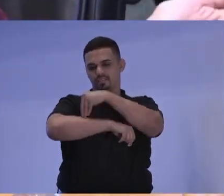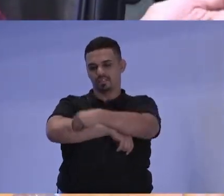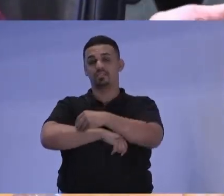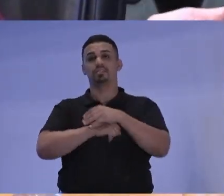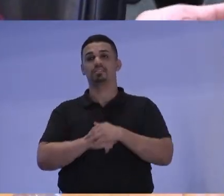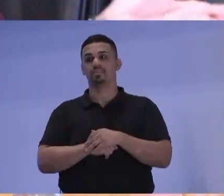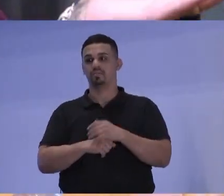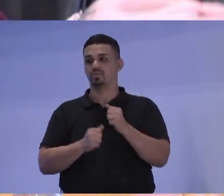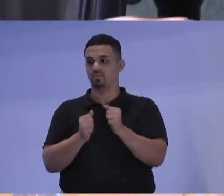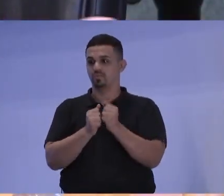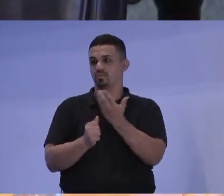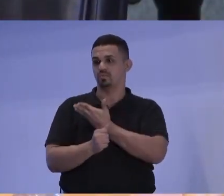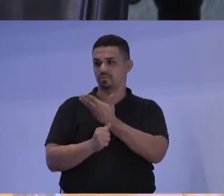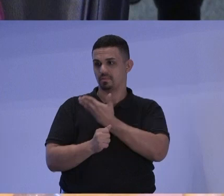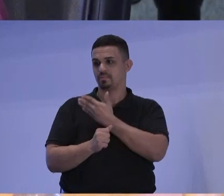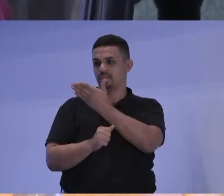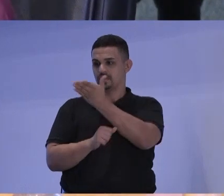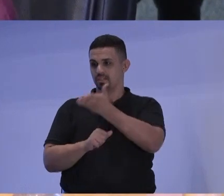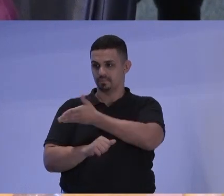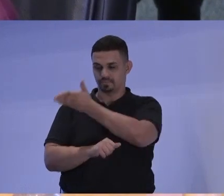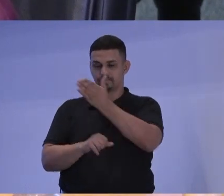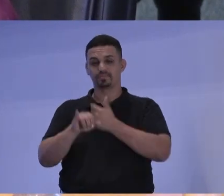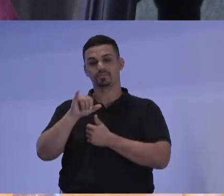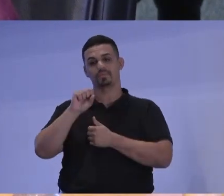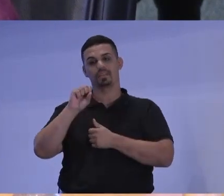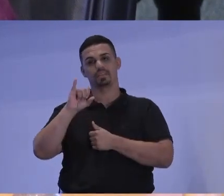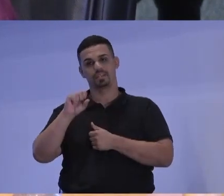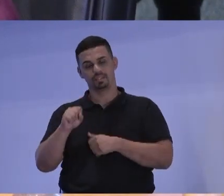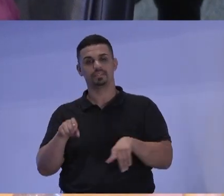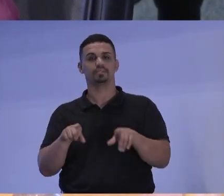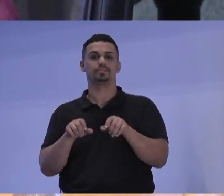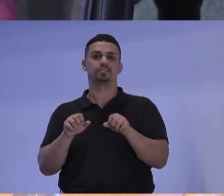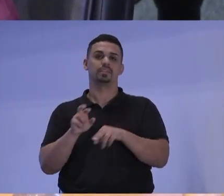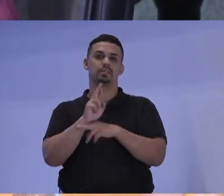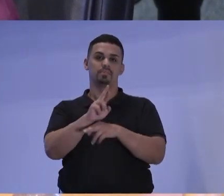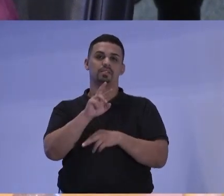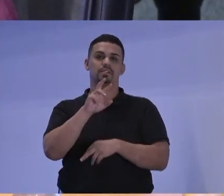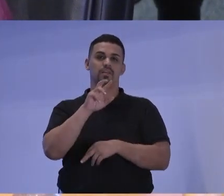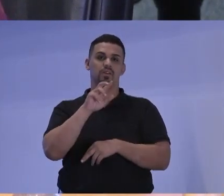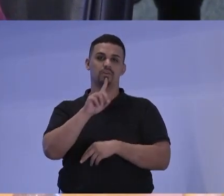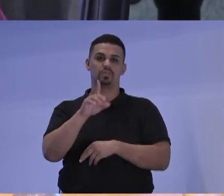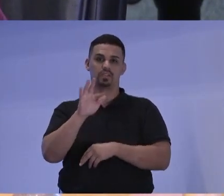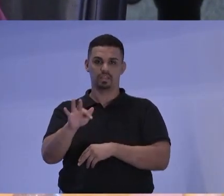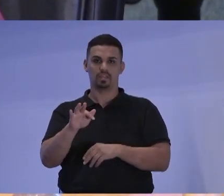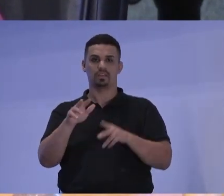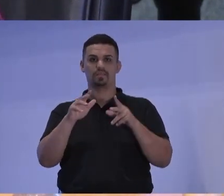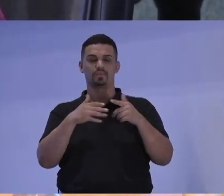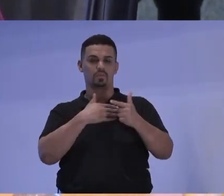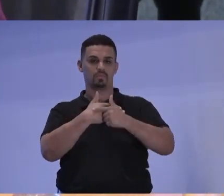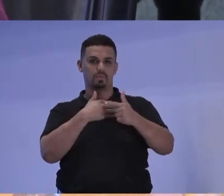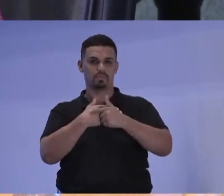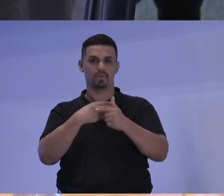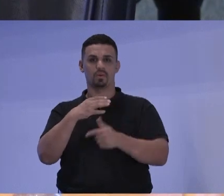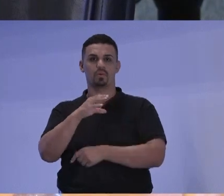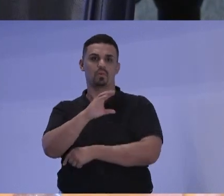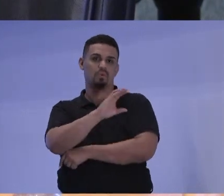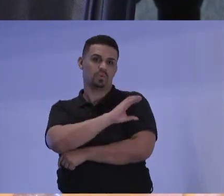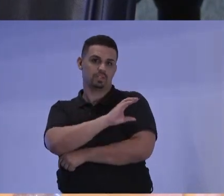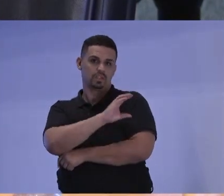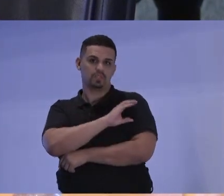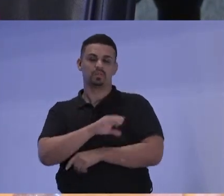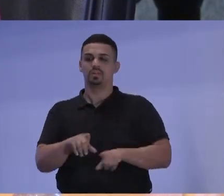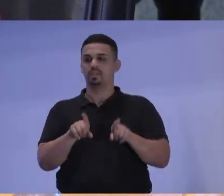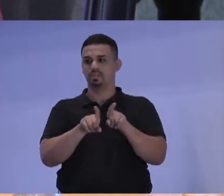trabalho, Isis, que representa o DF junto ao Ministério da Saúde como coordenadora, doutora Janaína, nossa